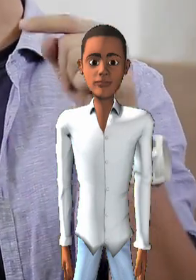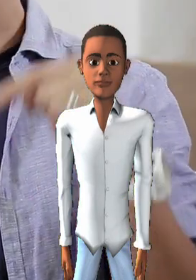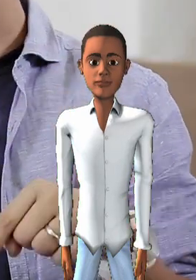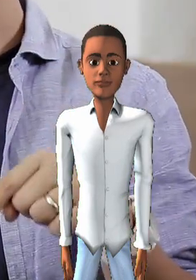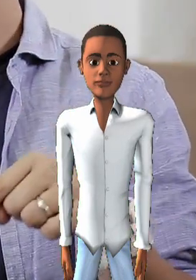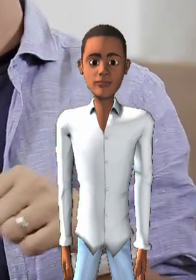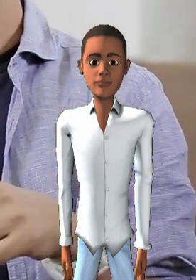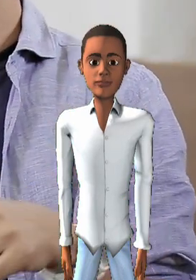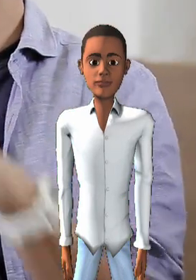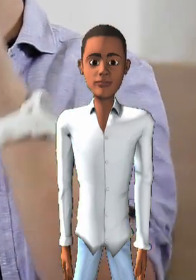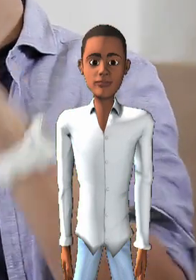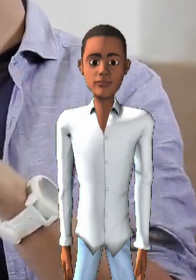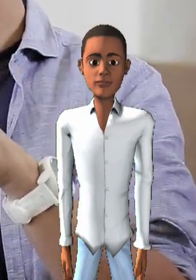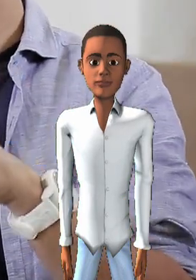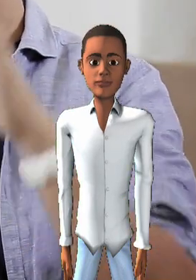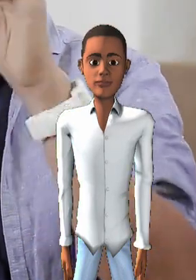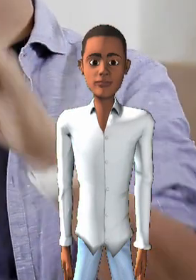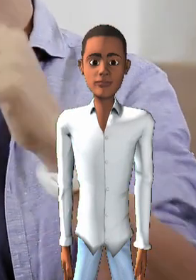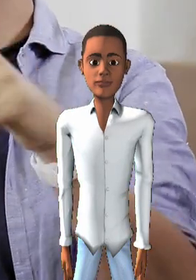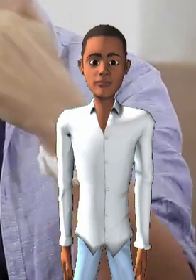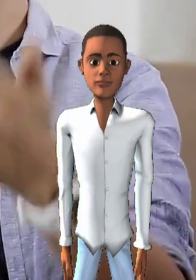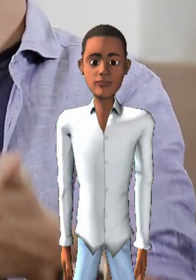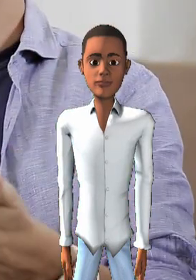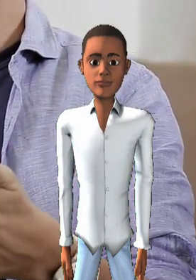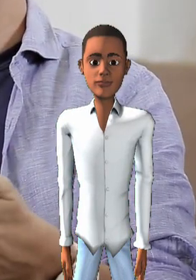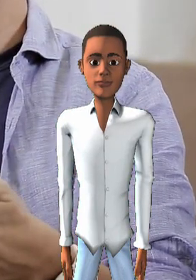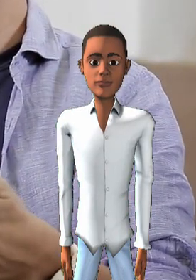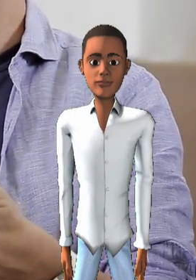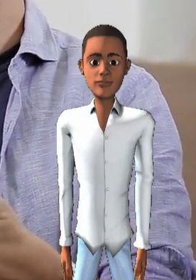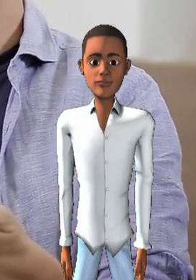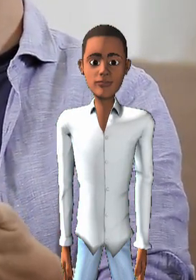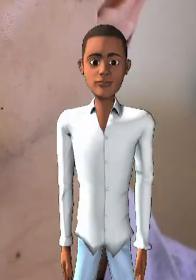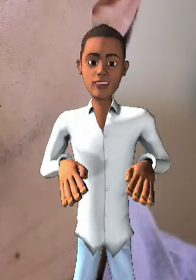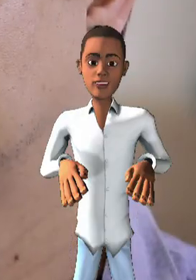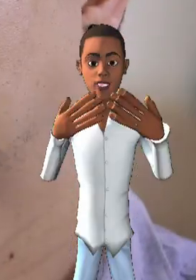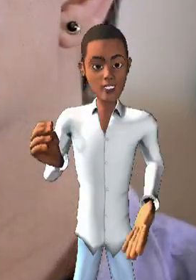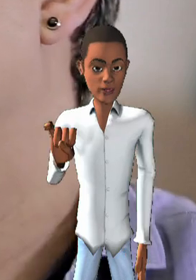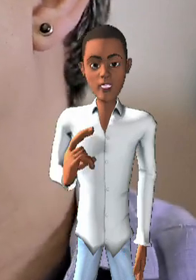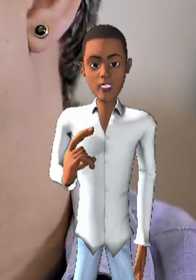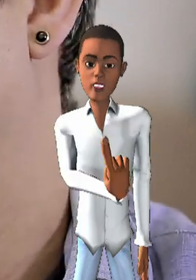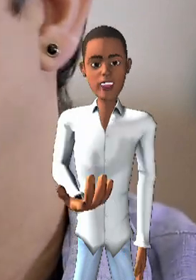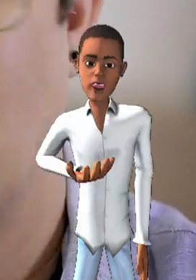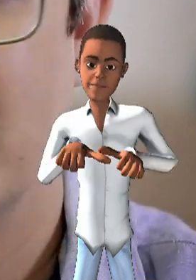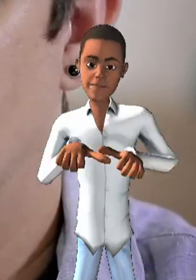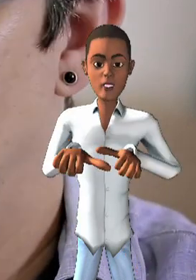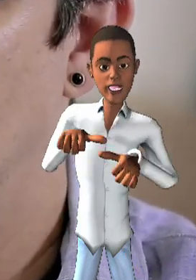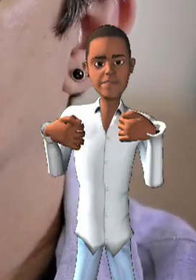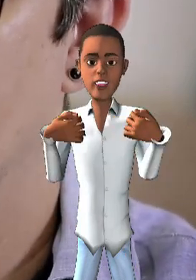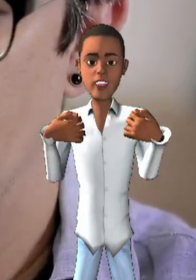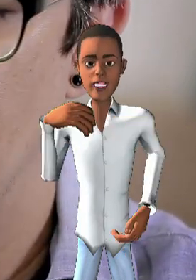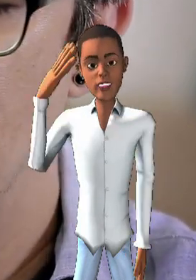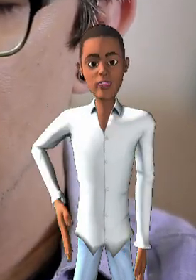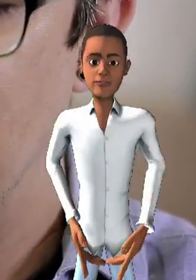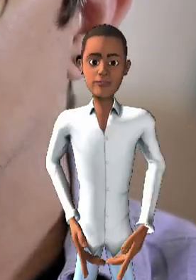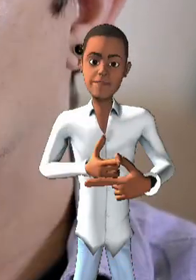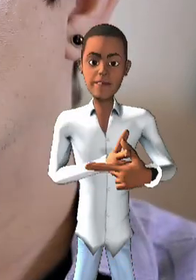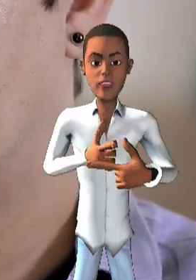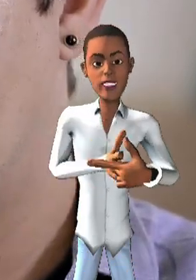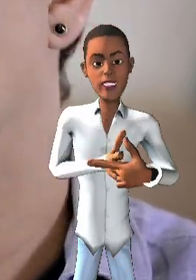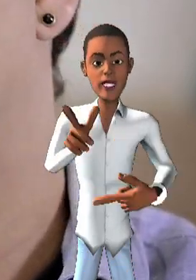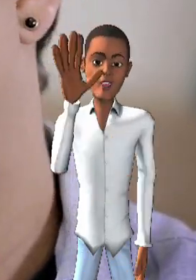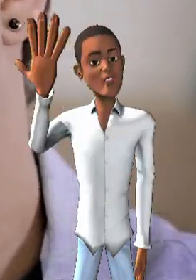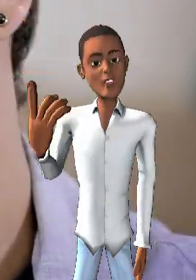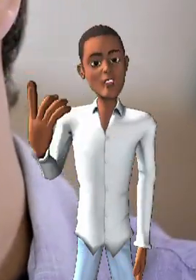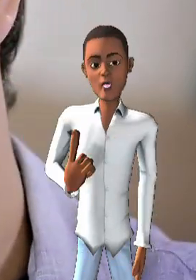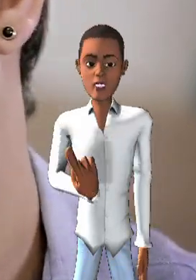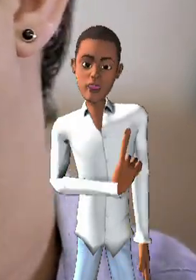e as mulheres são vítimas e produtores e reprodutores do machismo. Então, se a gente quer mudar a situação de violência, a gente tem que entender eles como